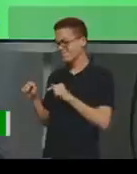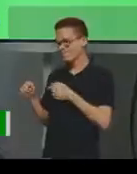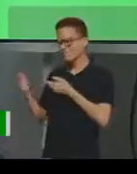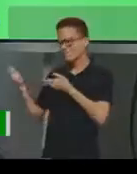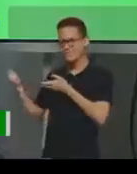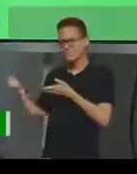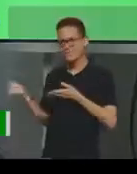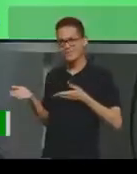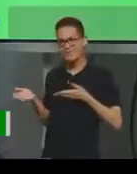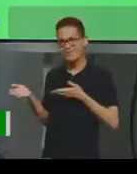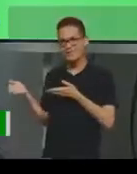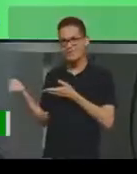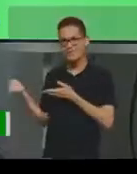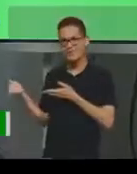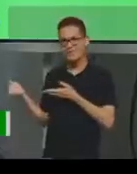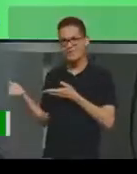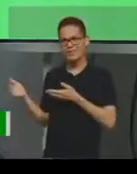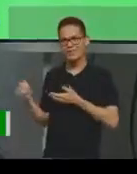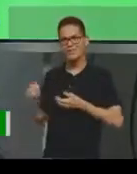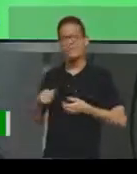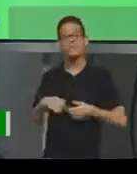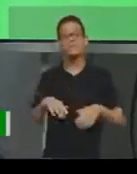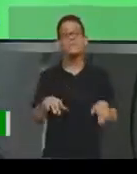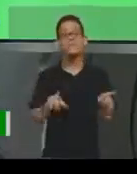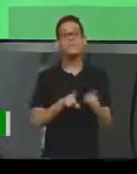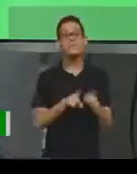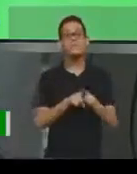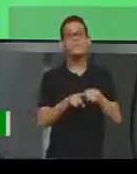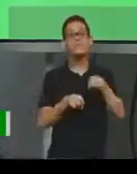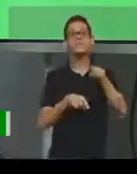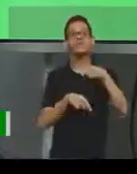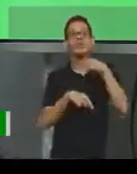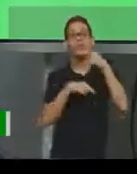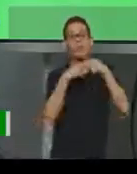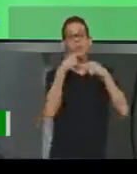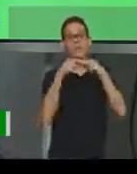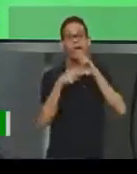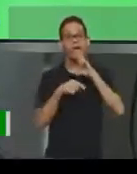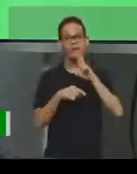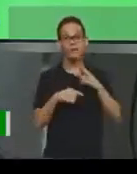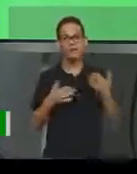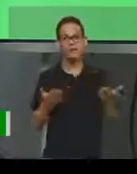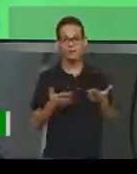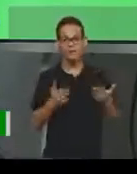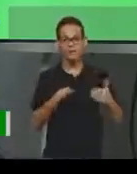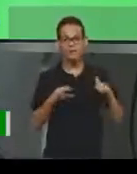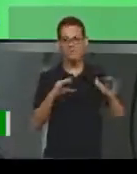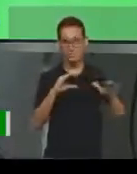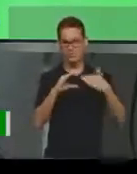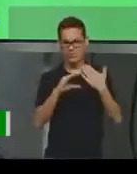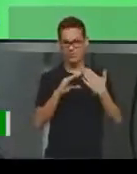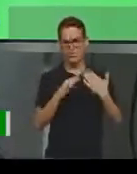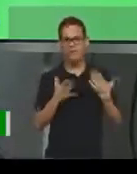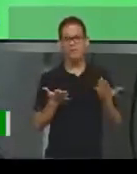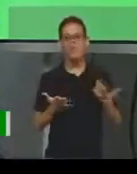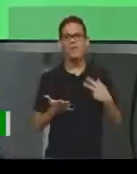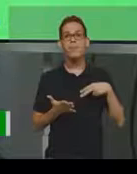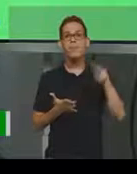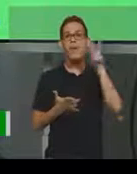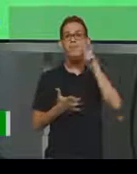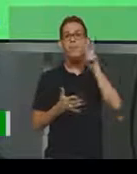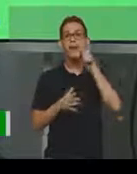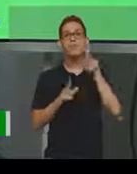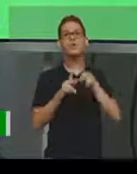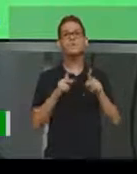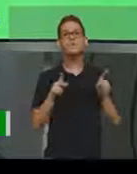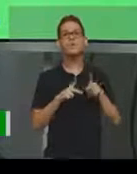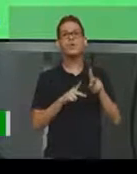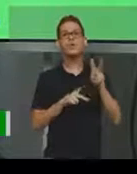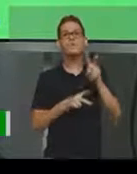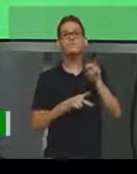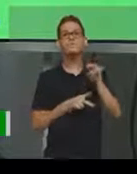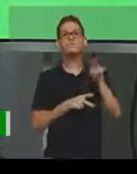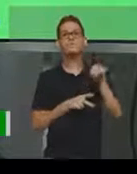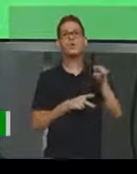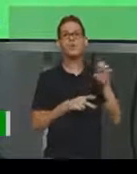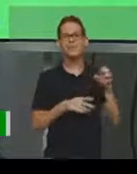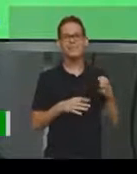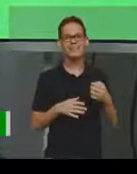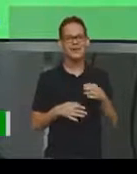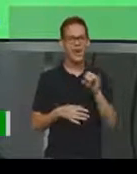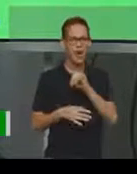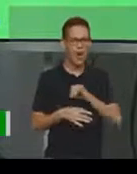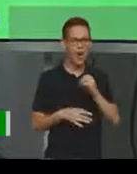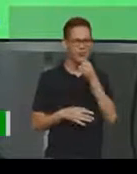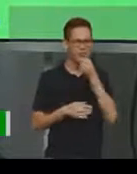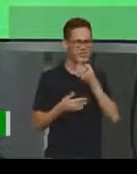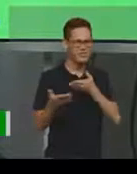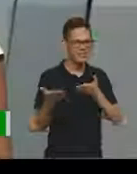estão aparecendo na sua tela. Enquanto você envia suas dúvidas para a gente, vamos relembrar a aula da professora Viviane. Professora